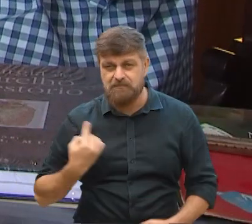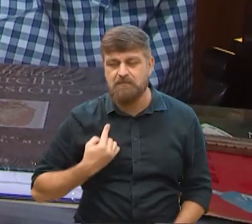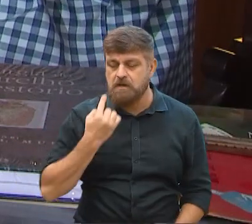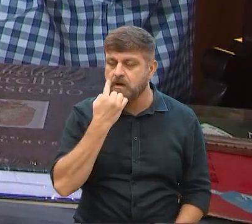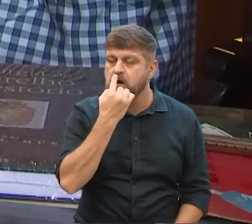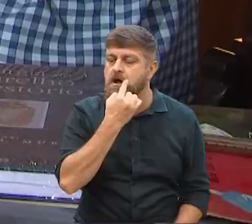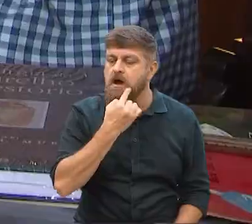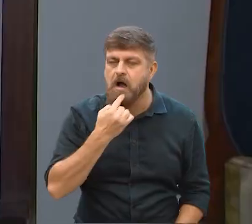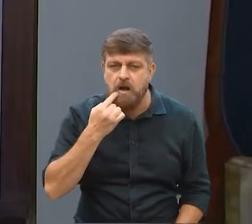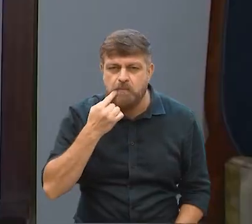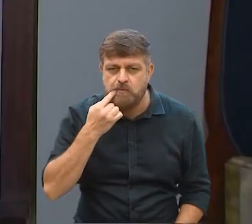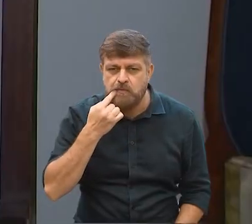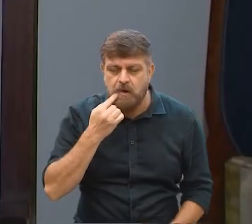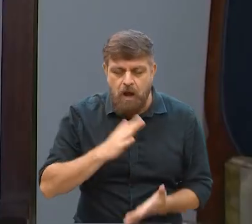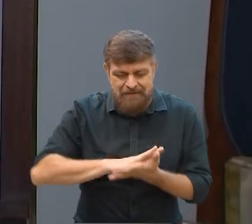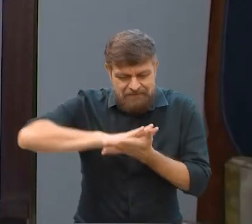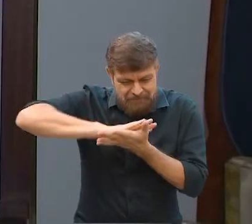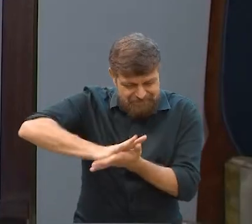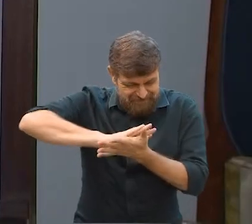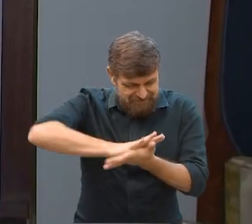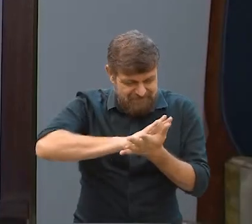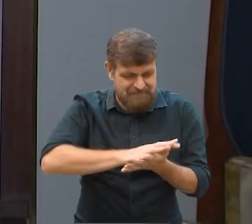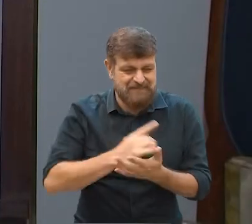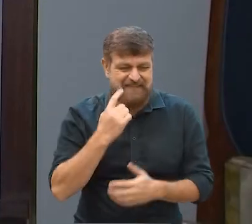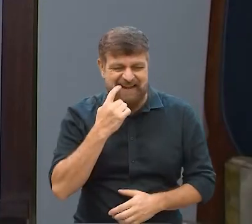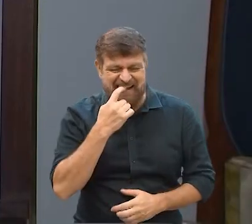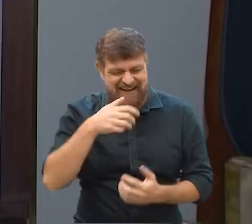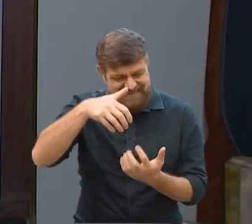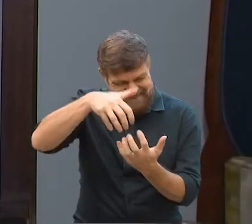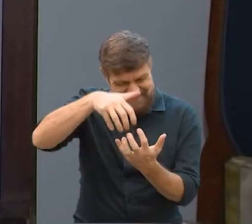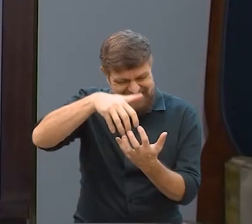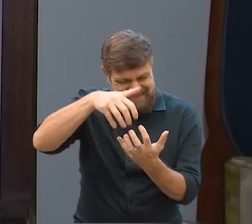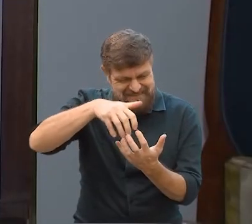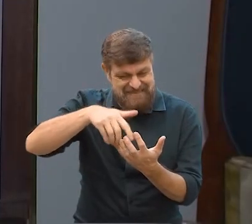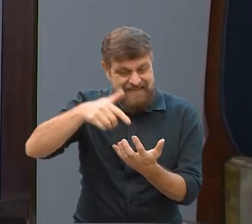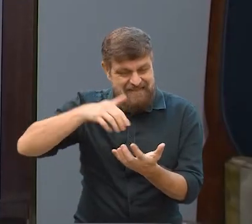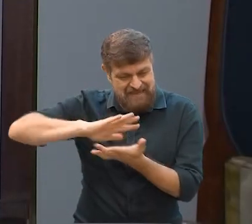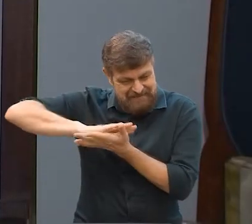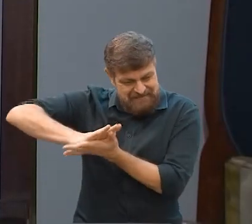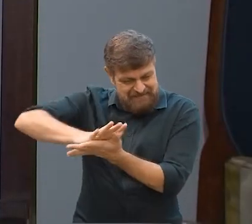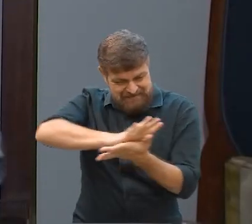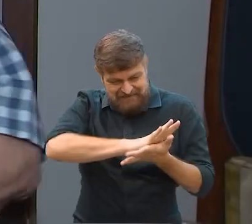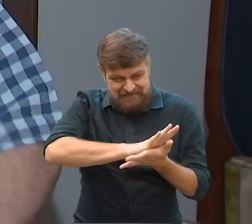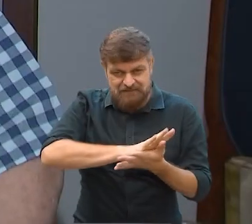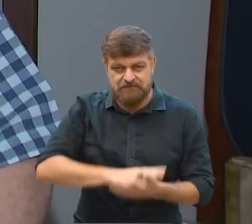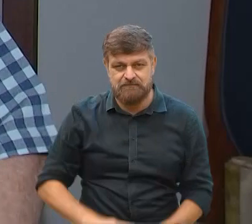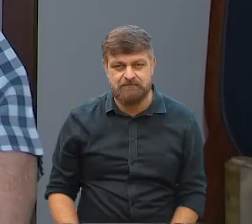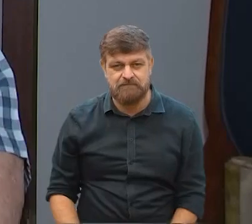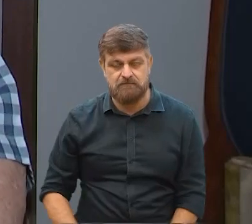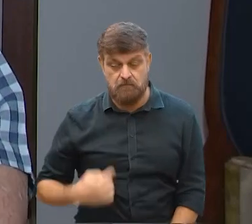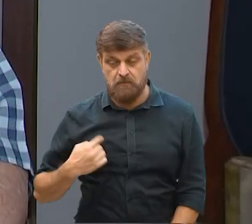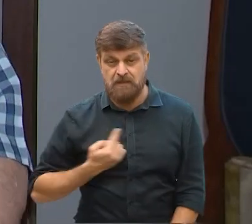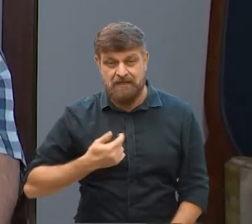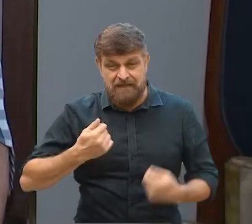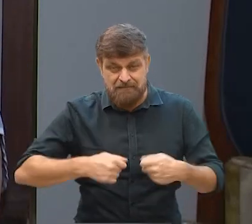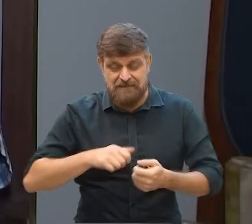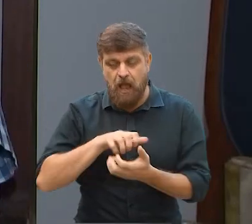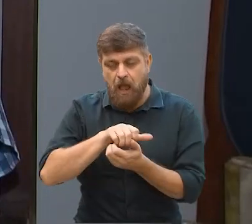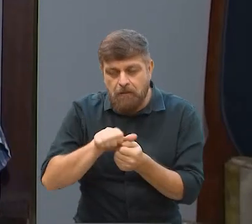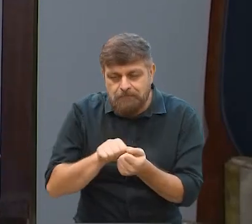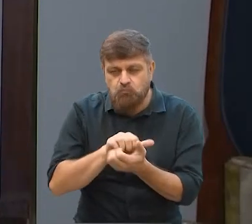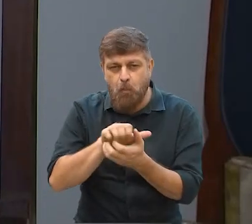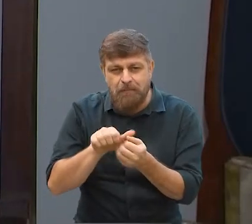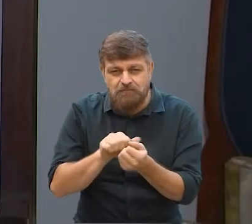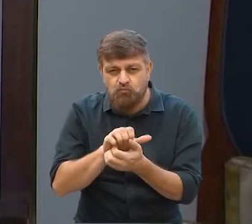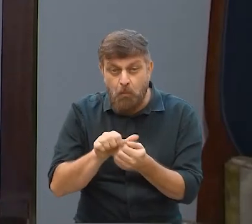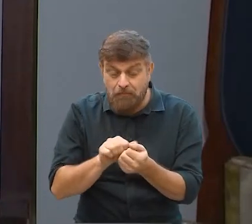boca a trituração, falei até os dentes, o tipo de dentes, sim, eu não cheguei a falar isso. Nós temos que mastigar,